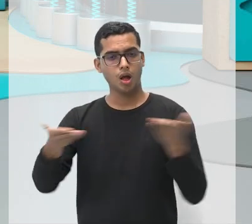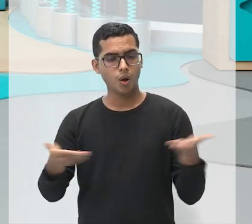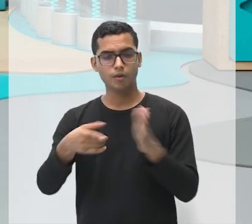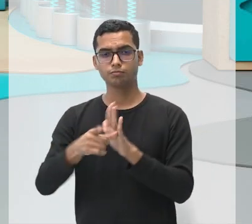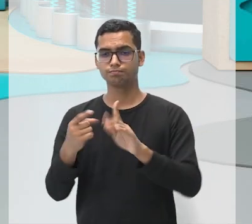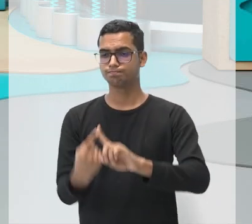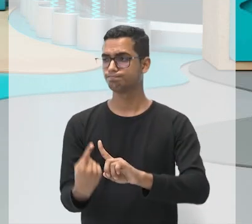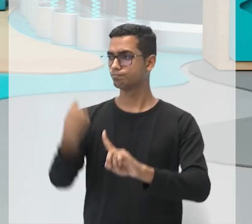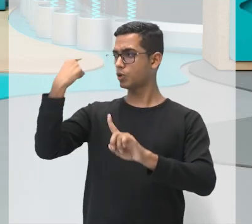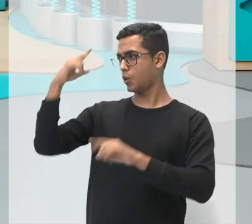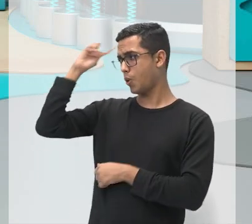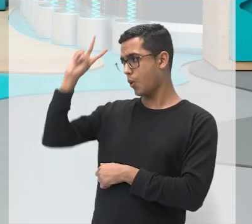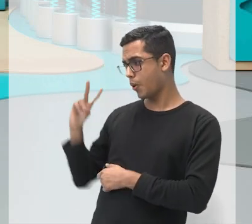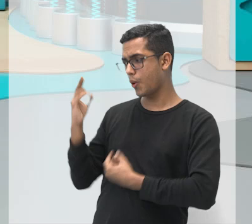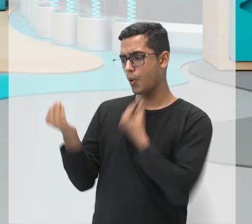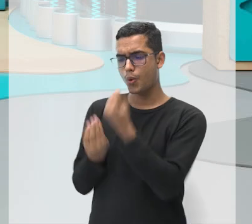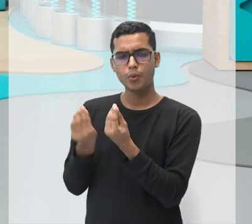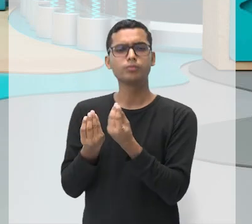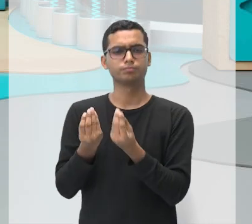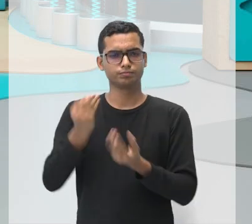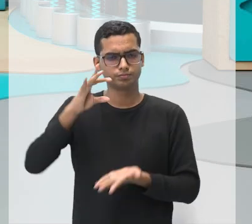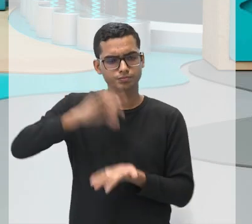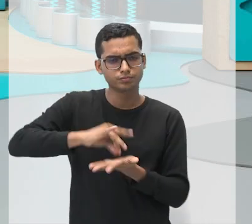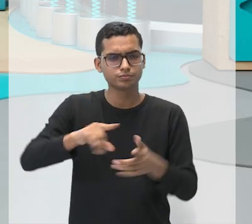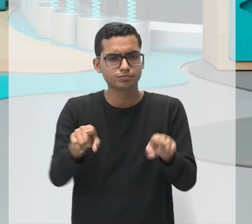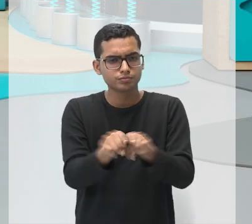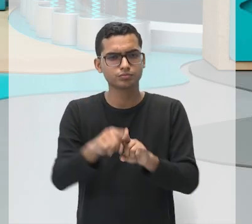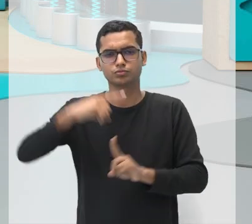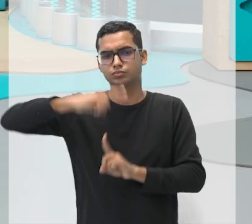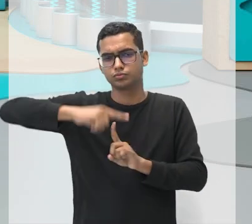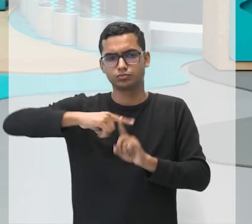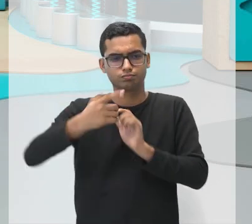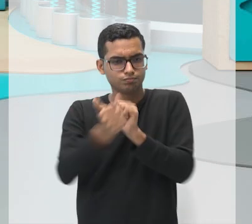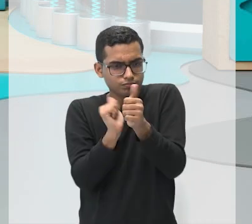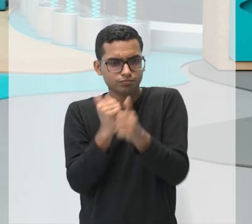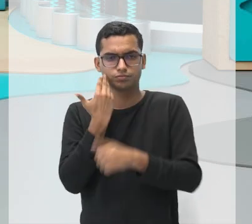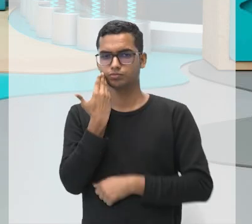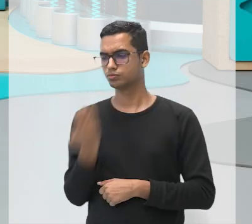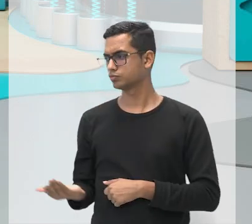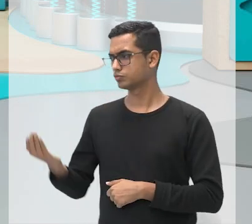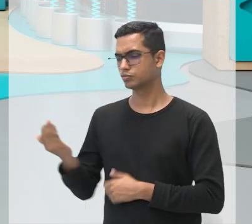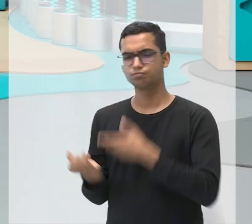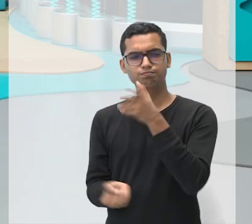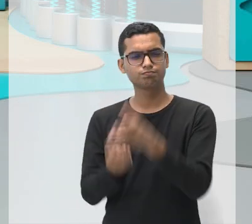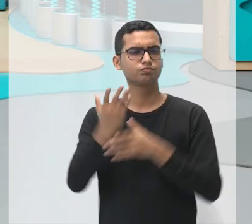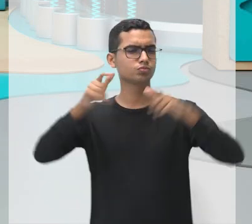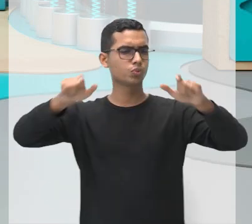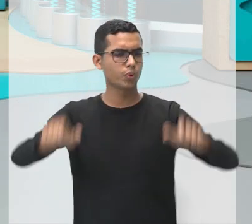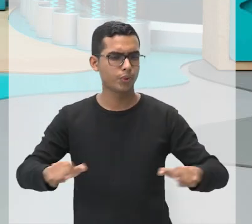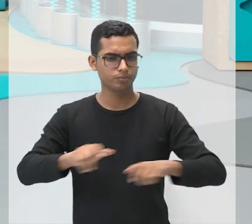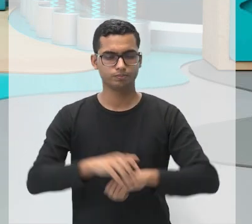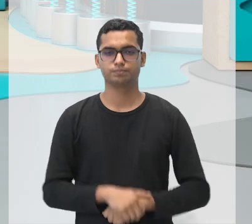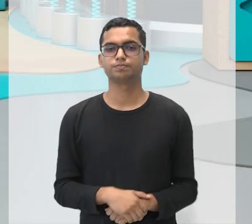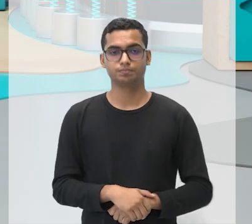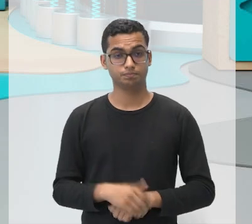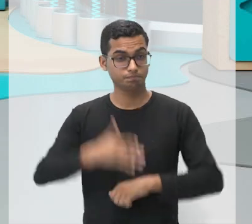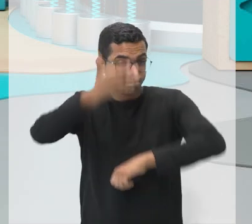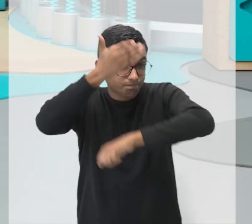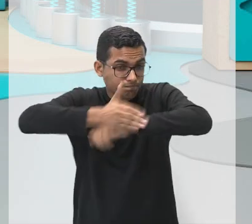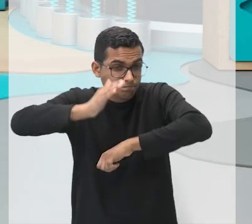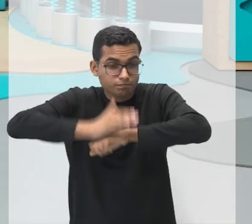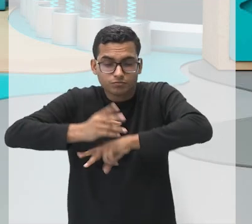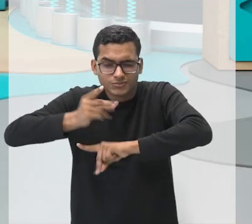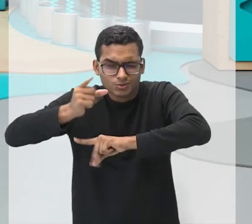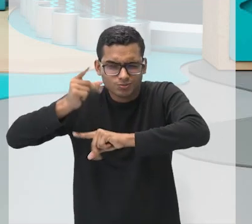na história e entender como funciona essa modalidade, como ela surgiu, onde ela apareceu. O atletismo, ele é a prática